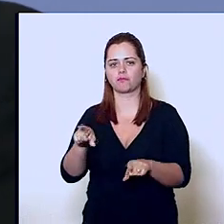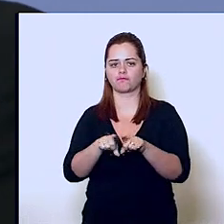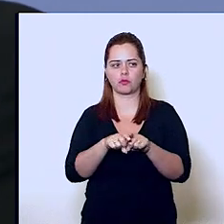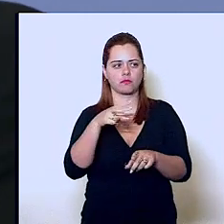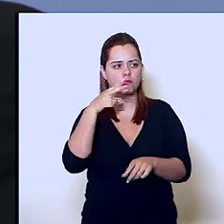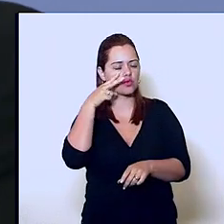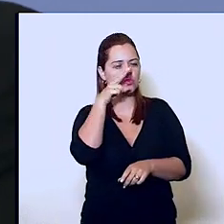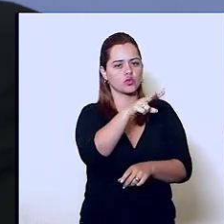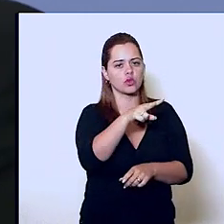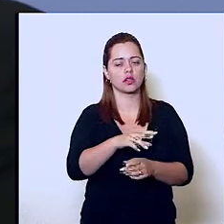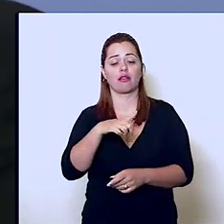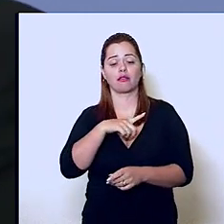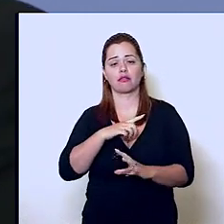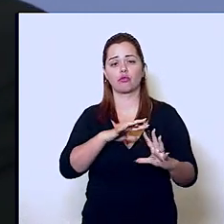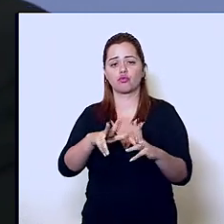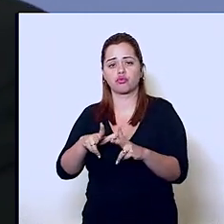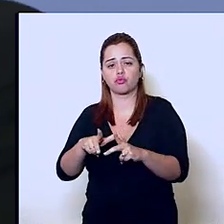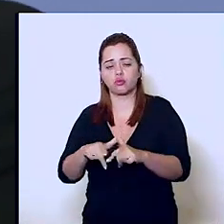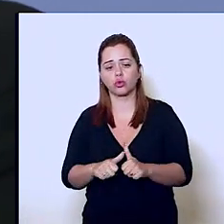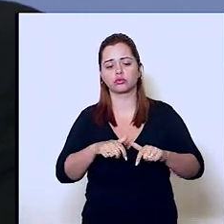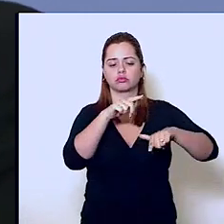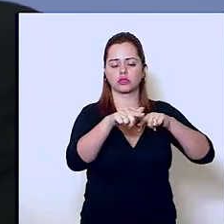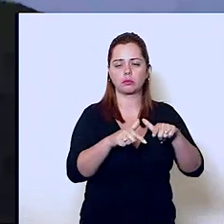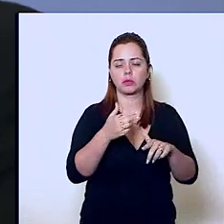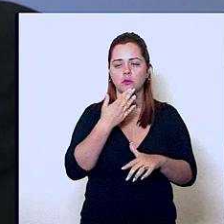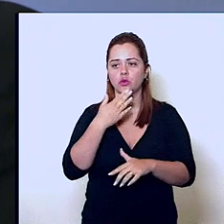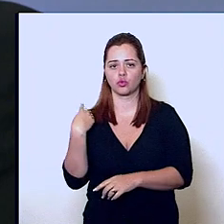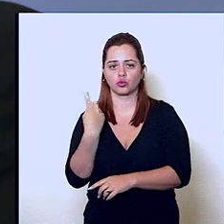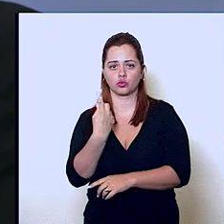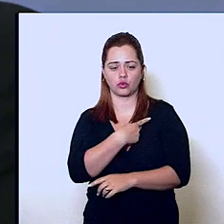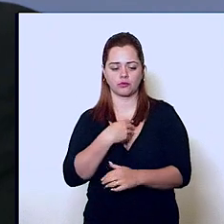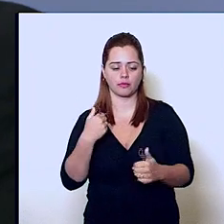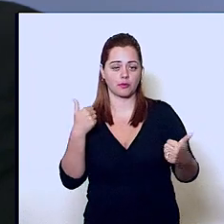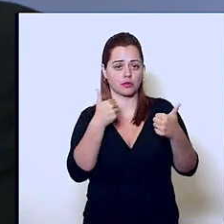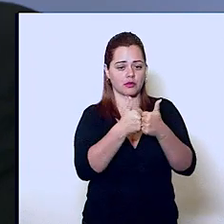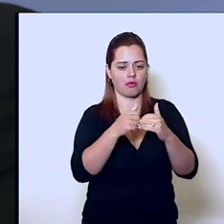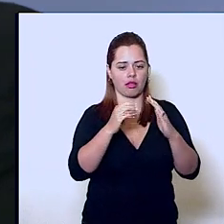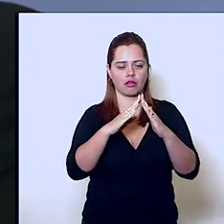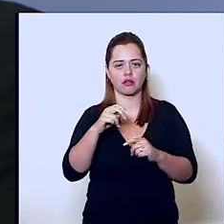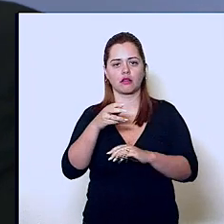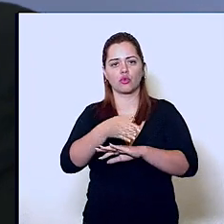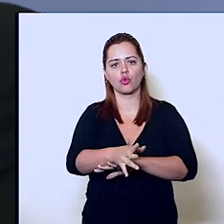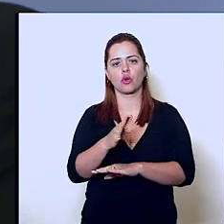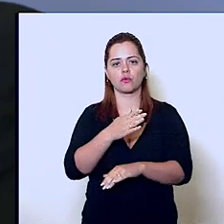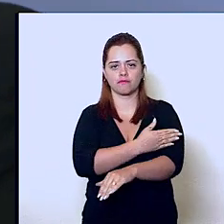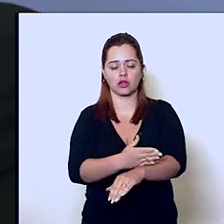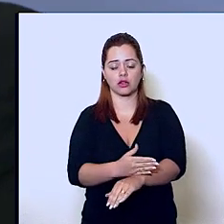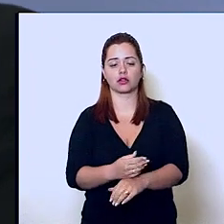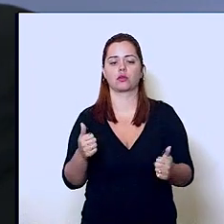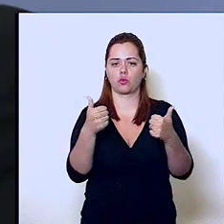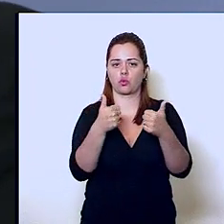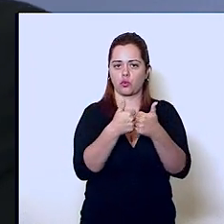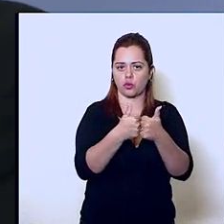pouco usuais, inclusive, aproximar a Casa de Rio Branco da nossa sociedade, aproximar a Casa de Rio Branco